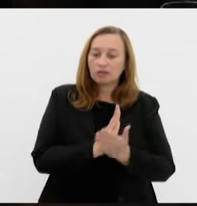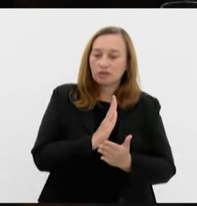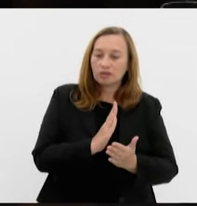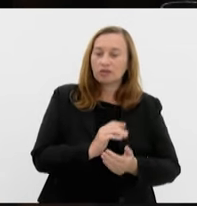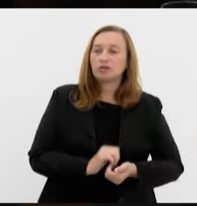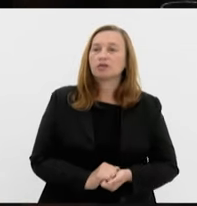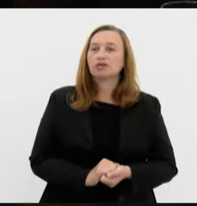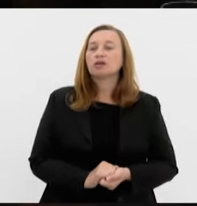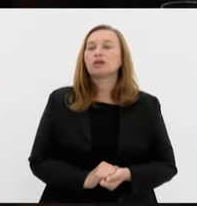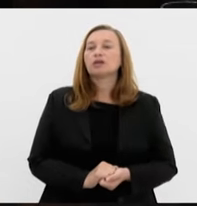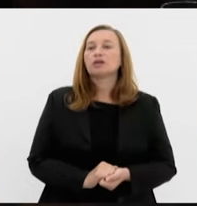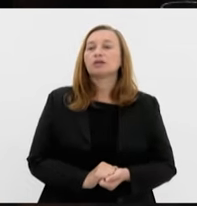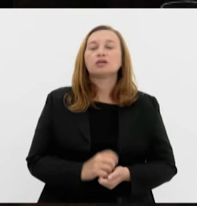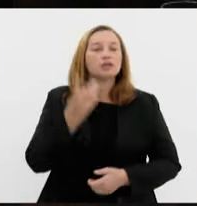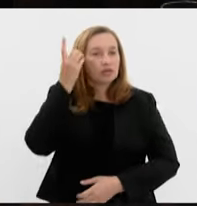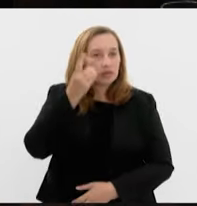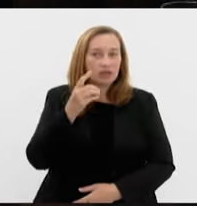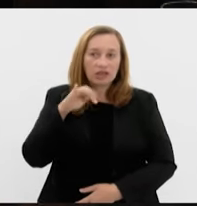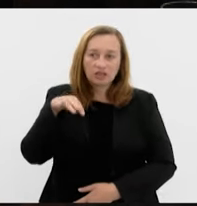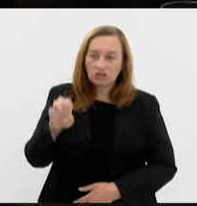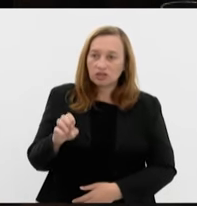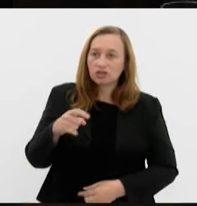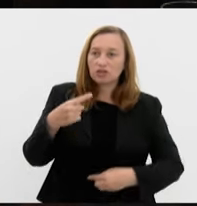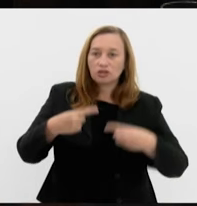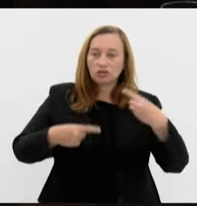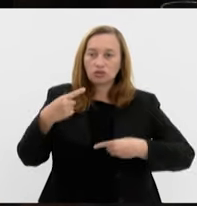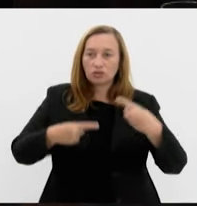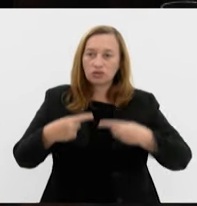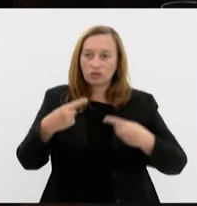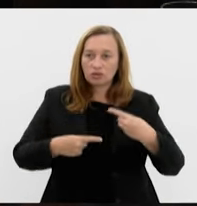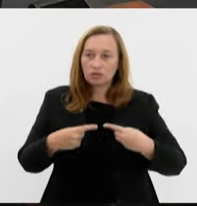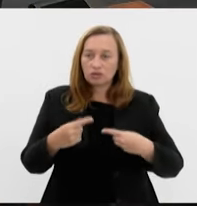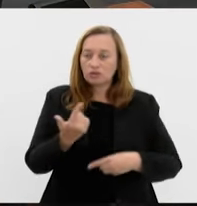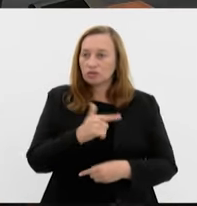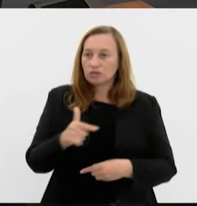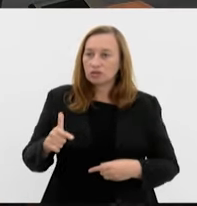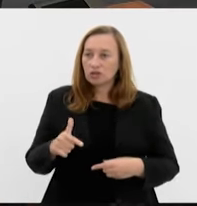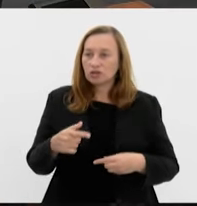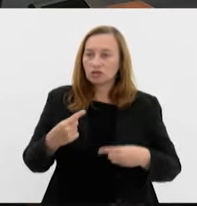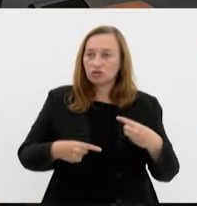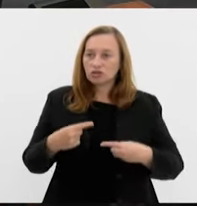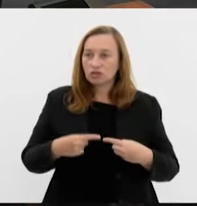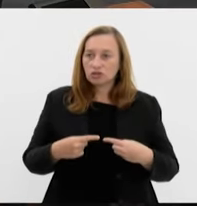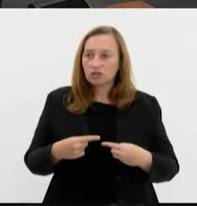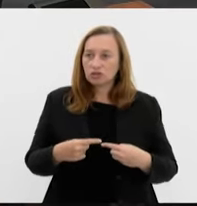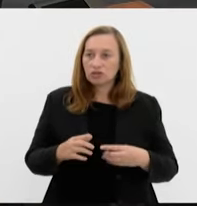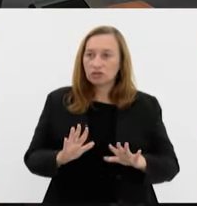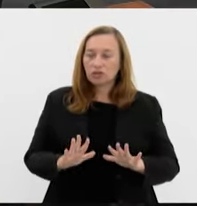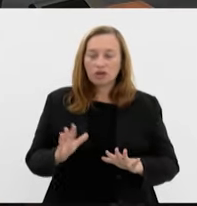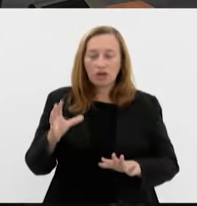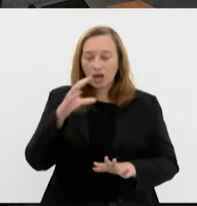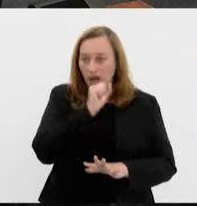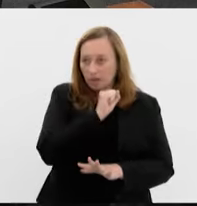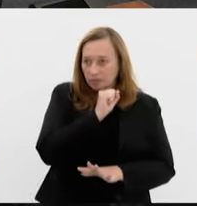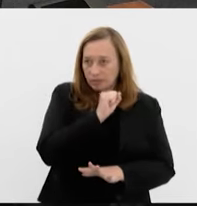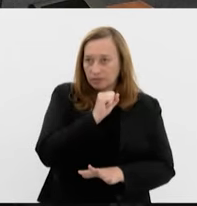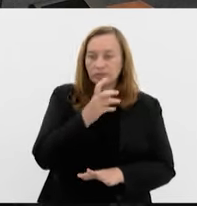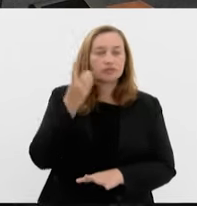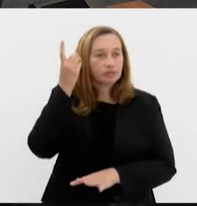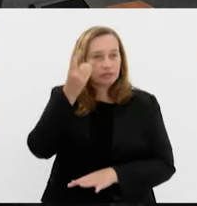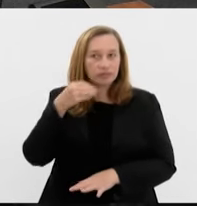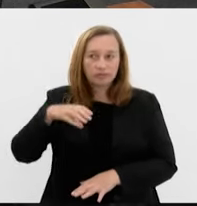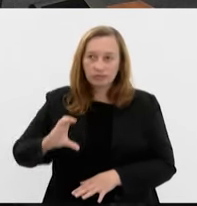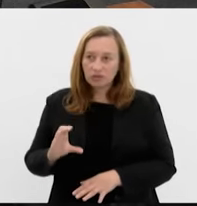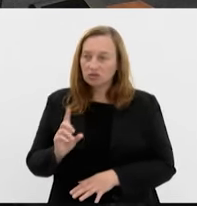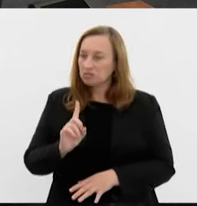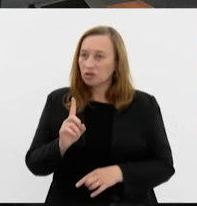Alexandre em discão em discussão quem para discutir nosso deputado Carlos não